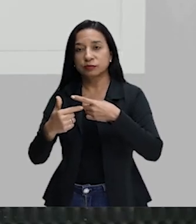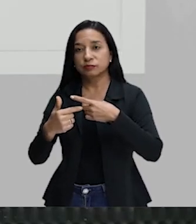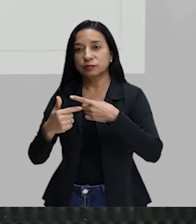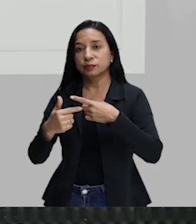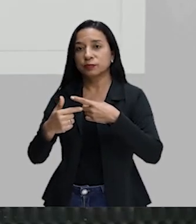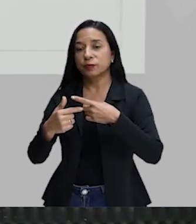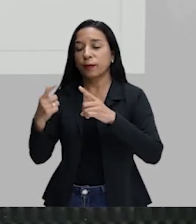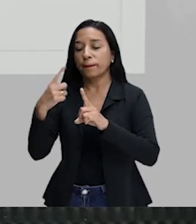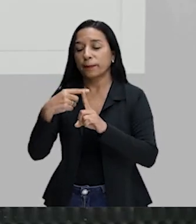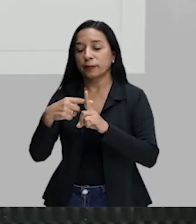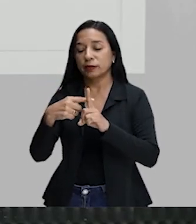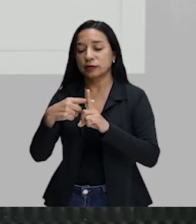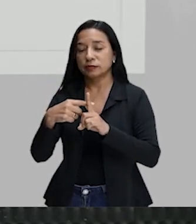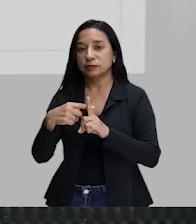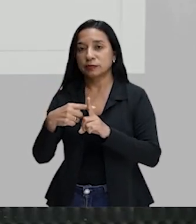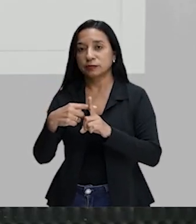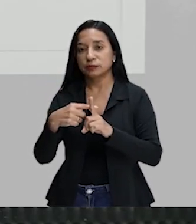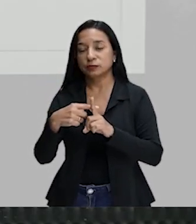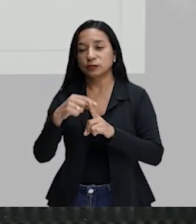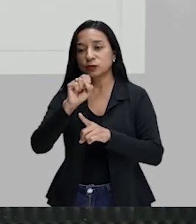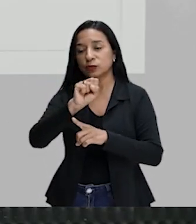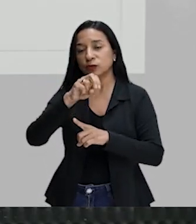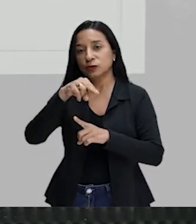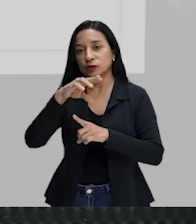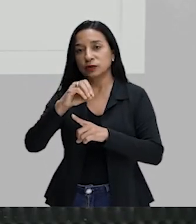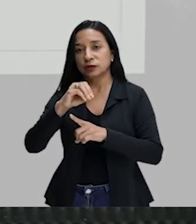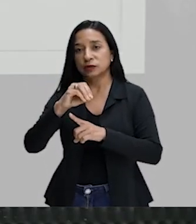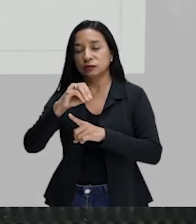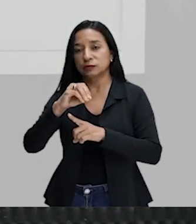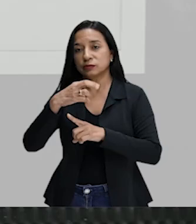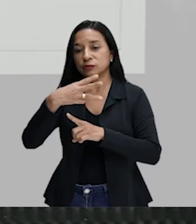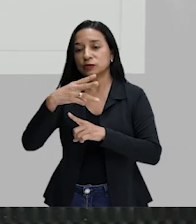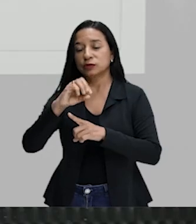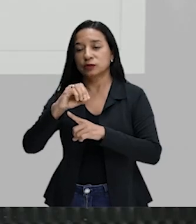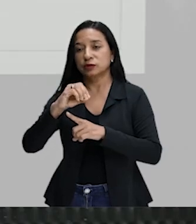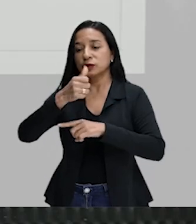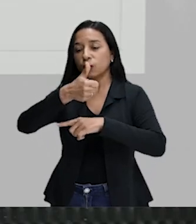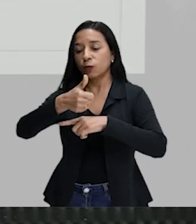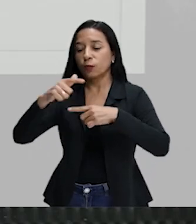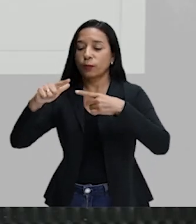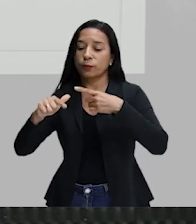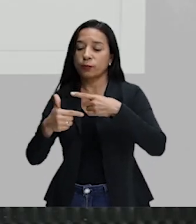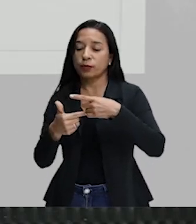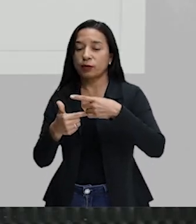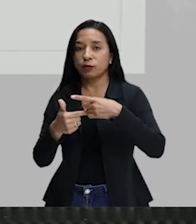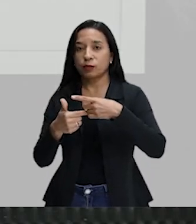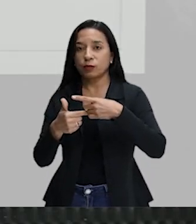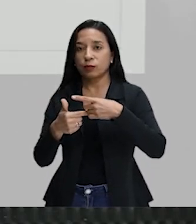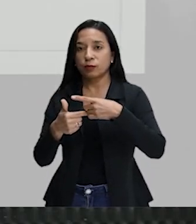Mais. O seno de 30 graus é 1/2.